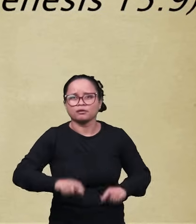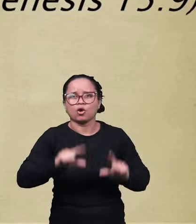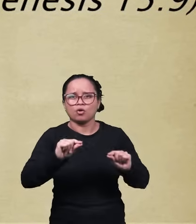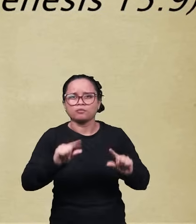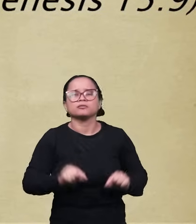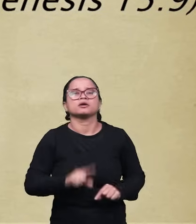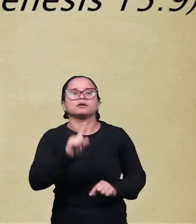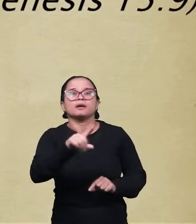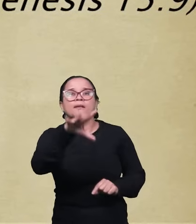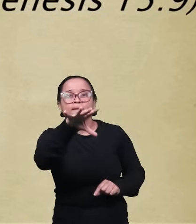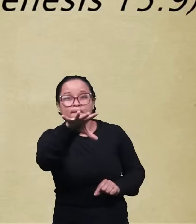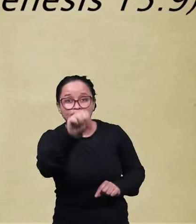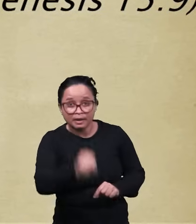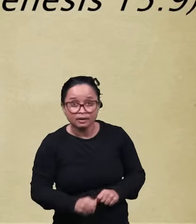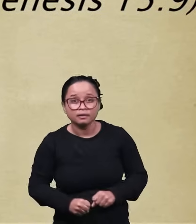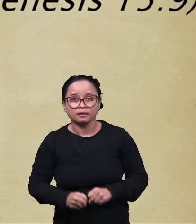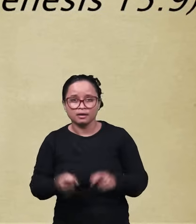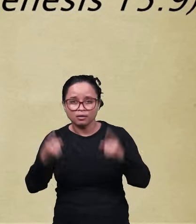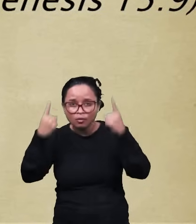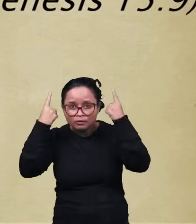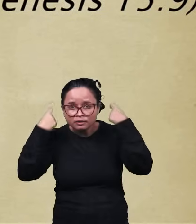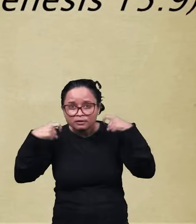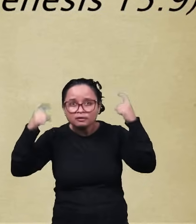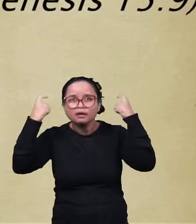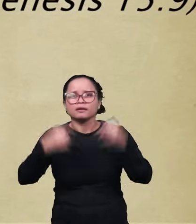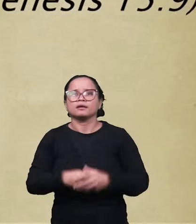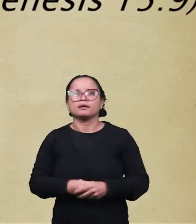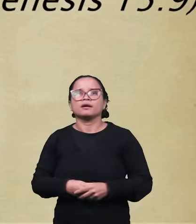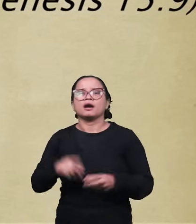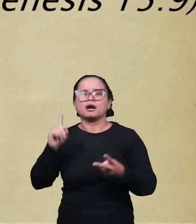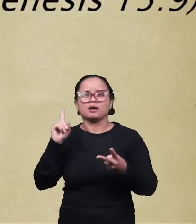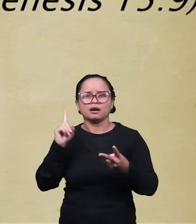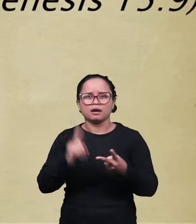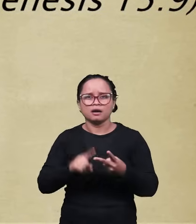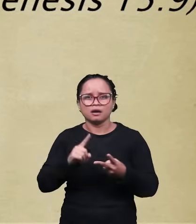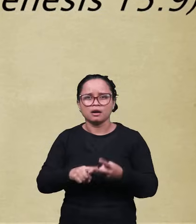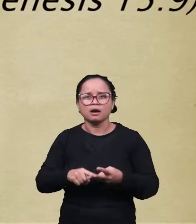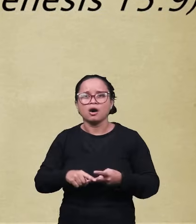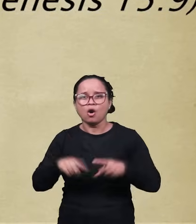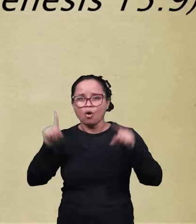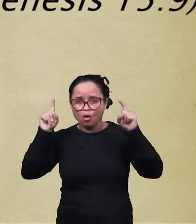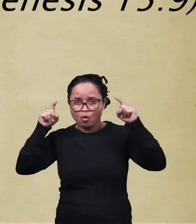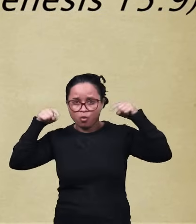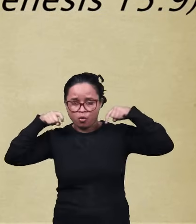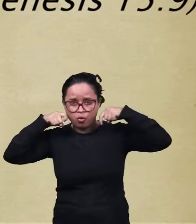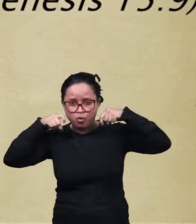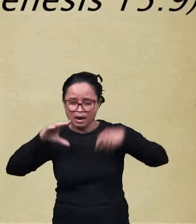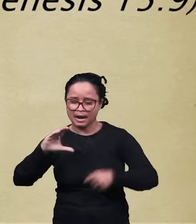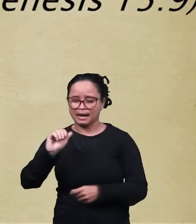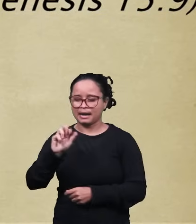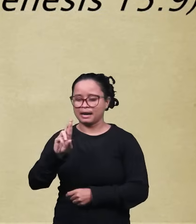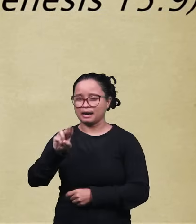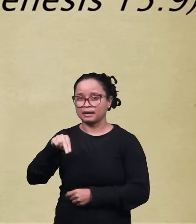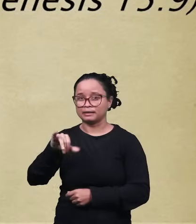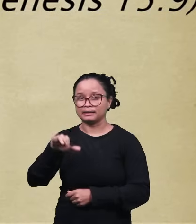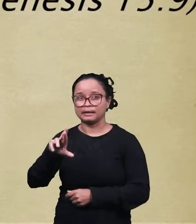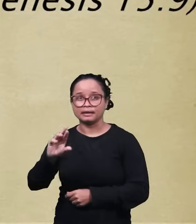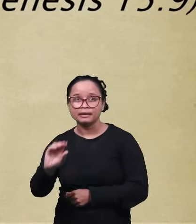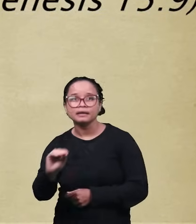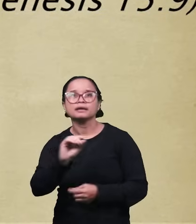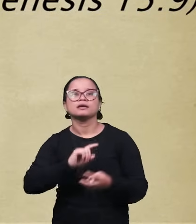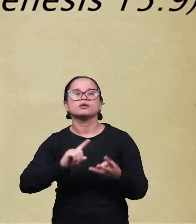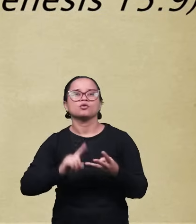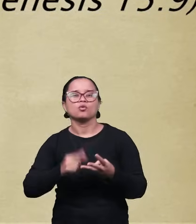3 anos, uma cabra de 3 anos, um carneiro de 3 anos, uma rola e um pombinho. Esses elementos, esses